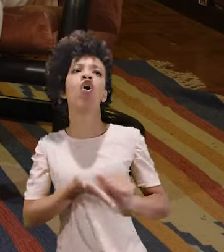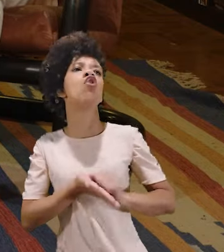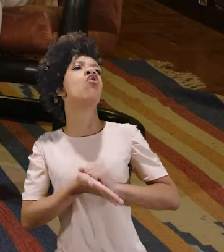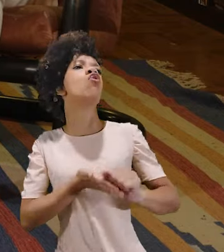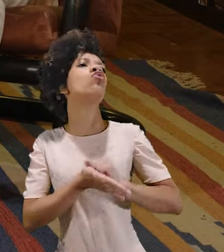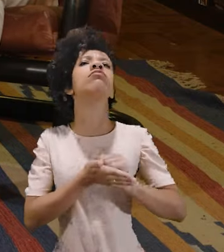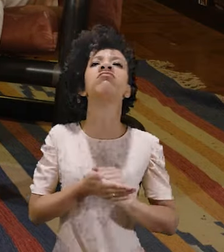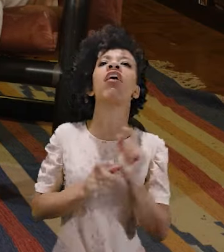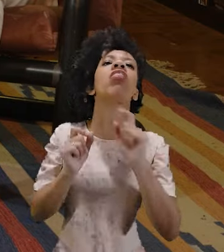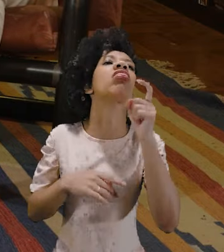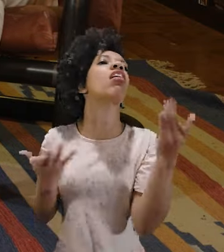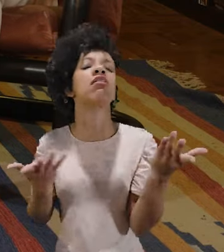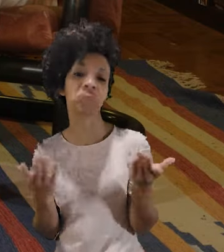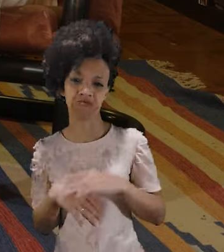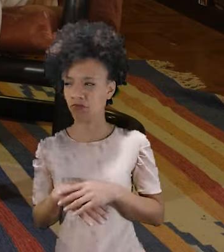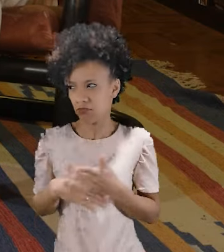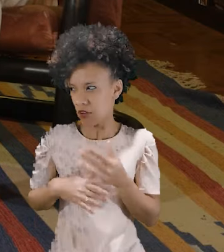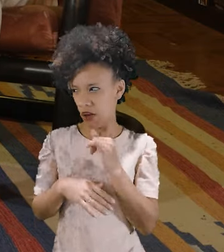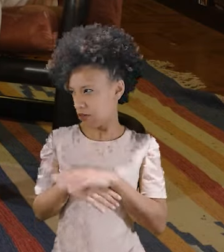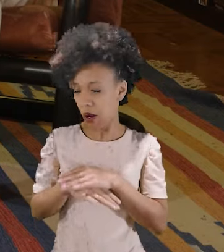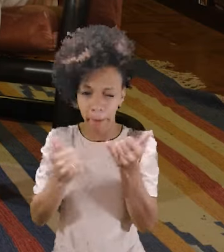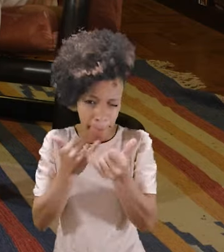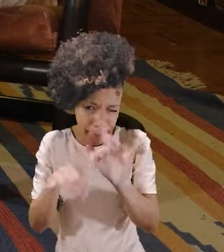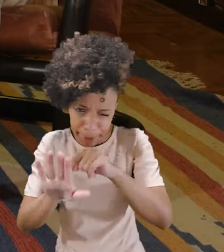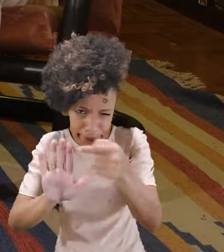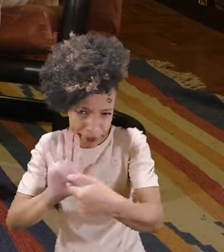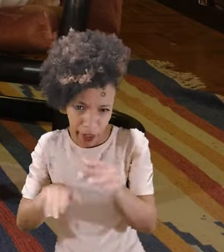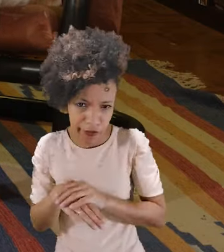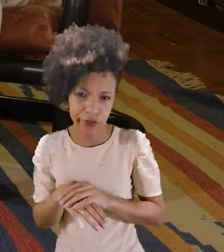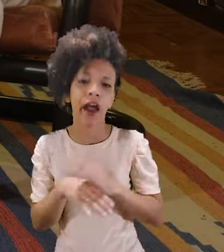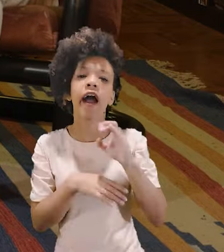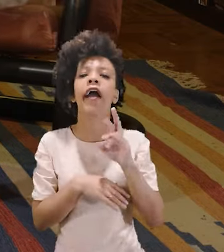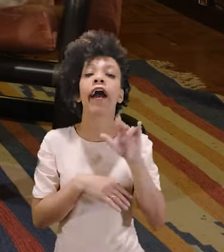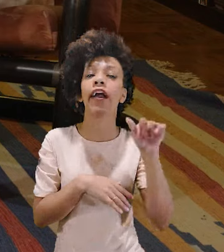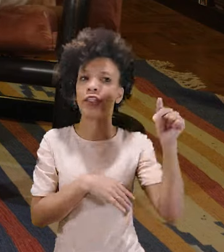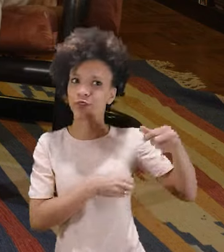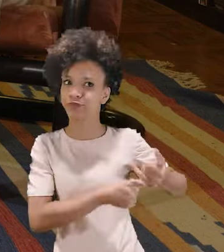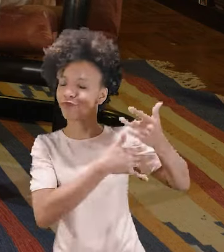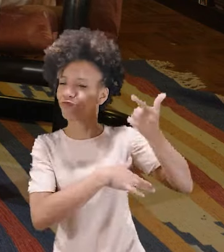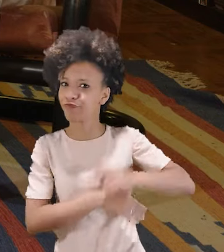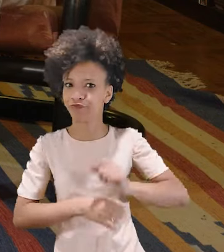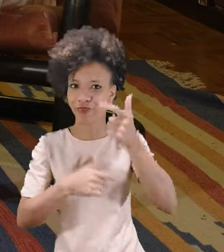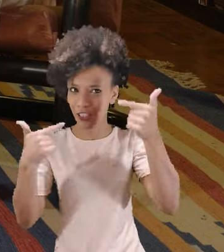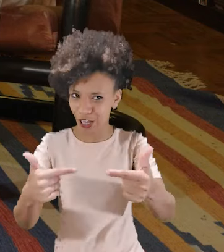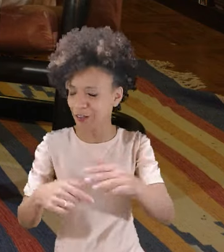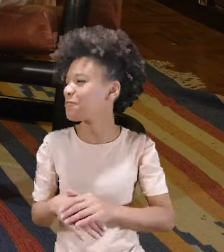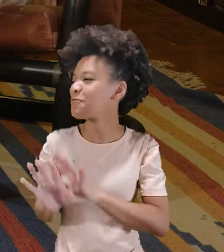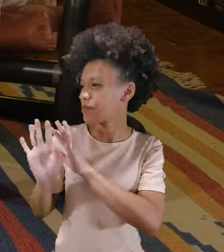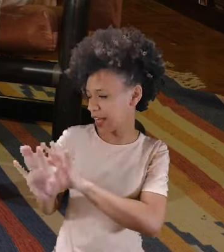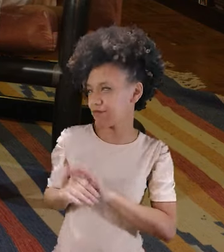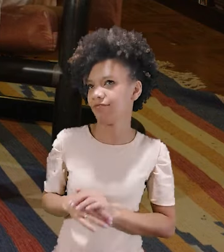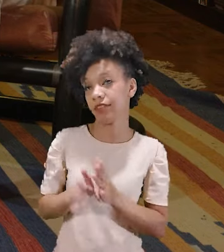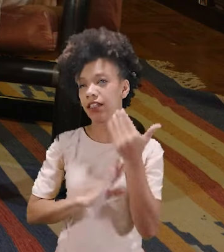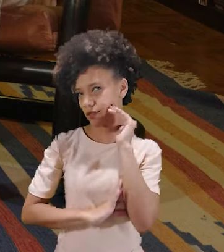tá sabonete ninguém ali deve ser uma parada me um sabonete ali no gente agora Carlinhos maneiro contatos de novo mas eu tô falando